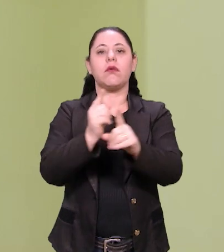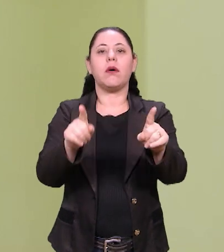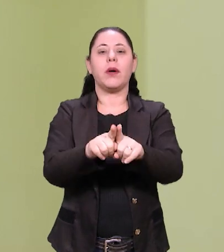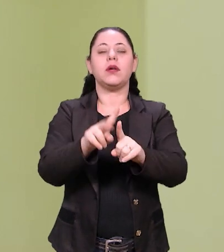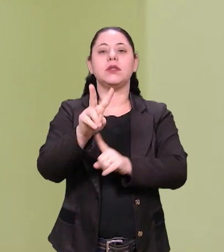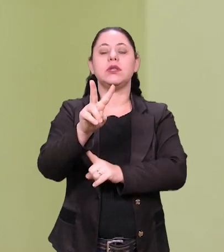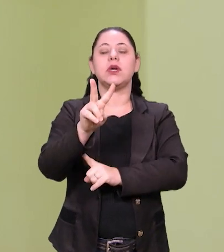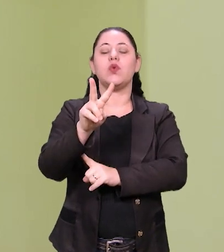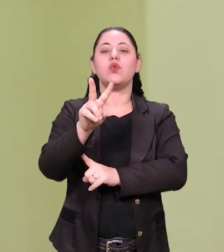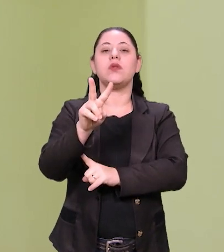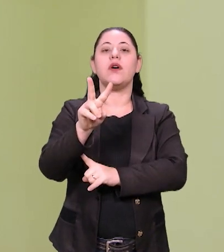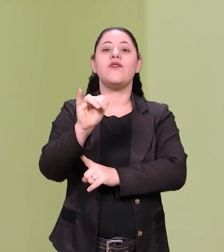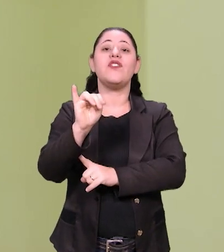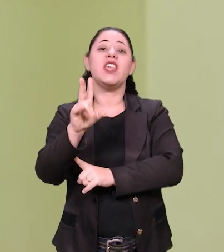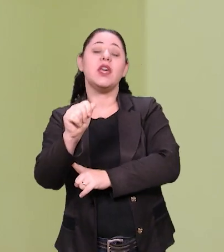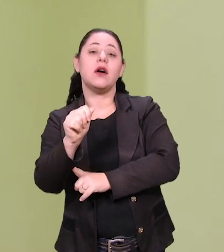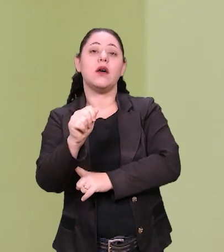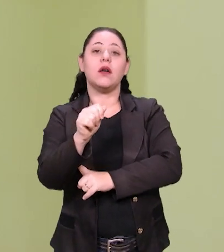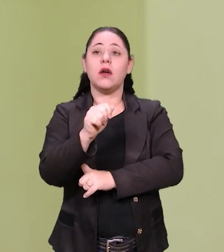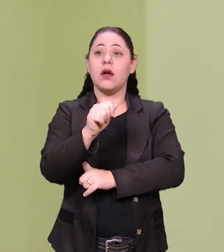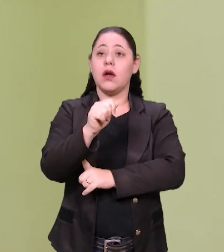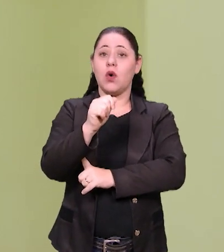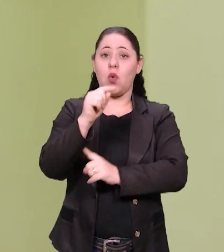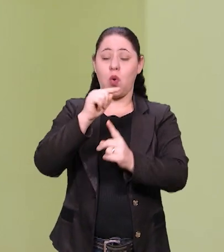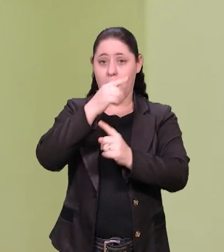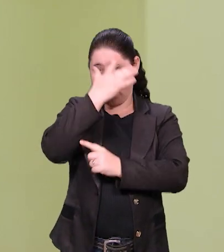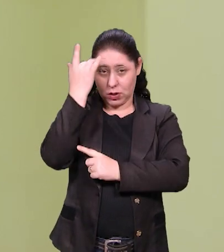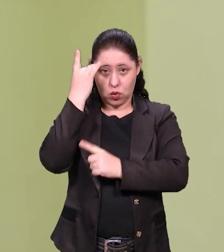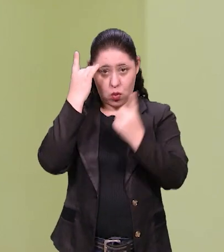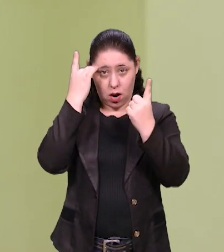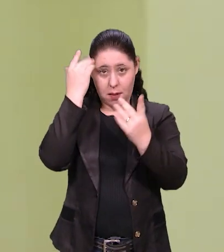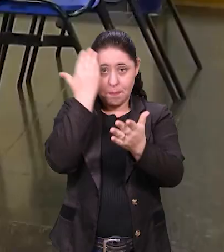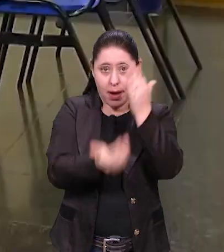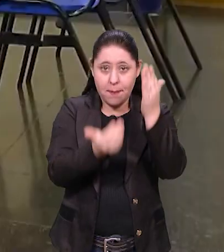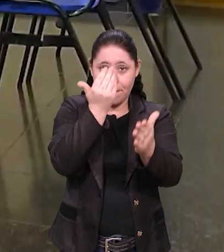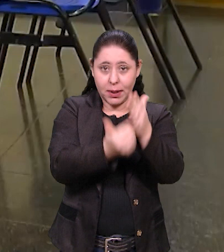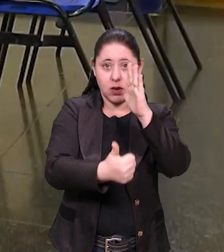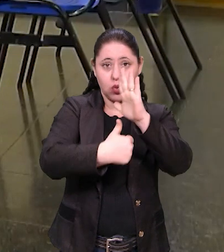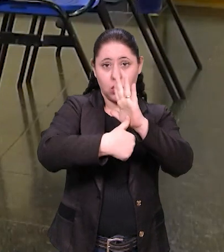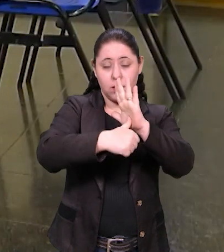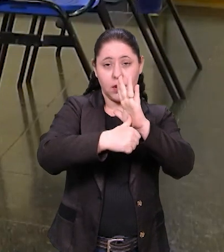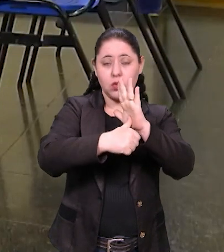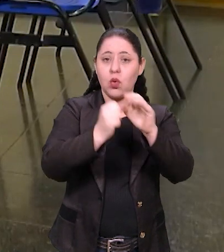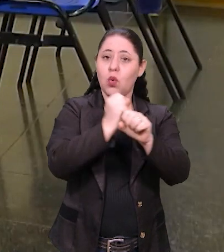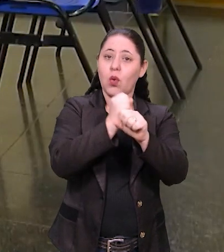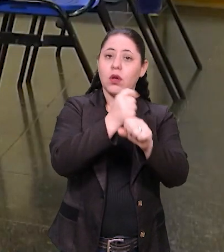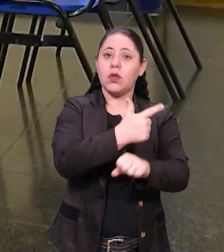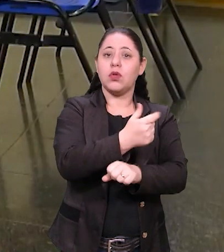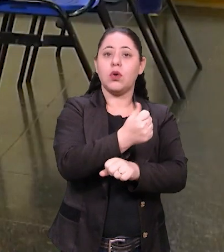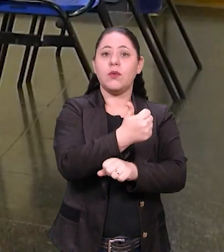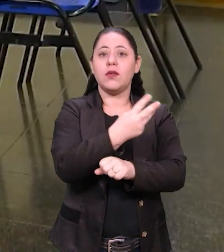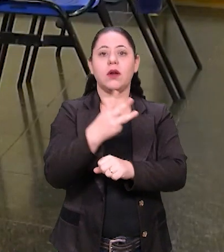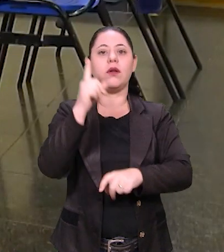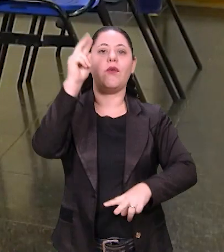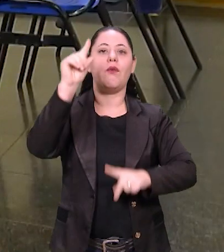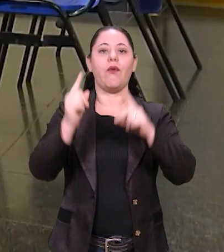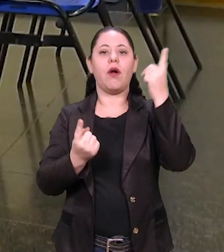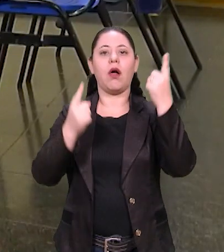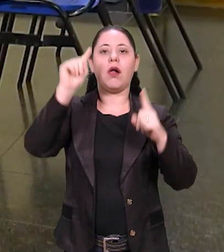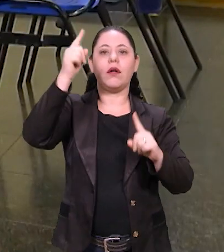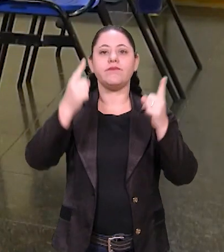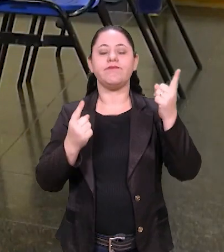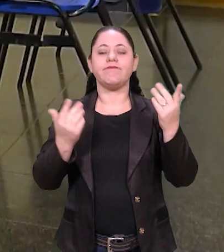também a segunda via. Ou seja, o mesmo brasileiro perdeu as duas vias no Distrito Federal no ano 2023, no